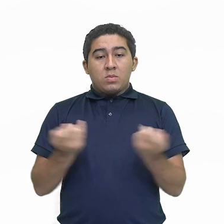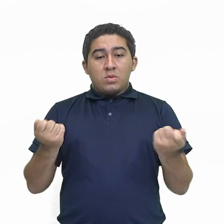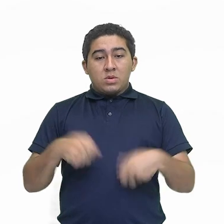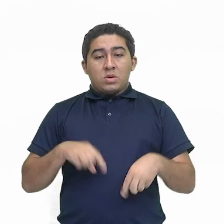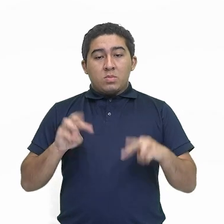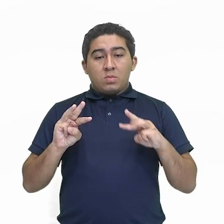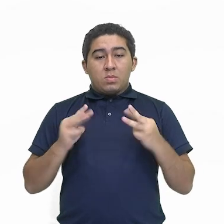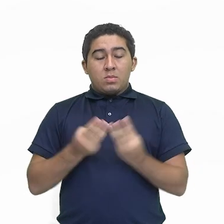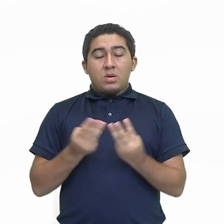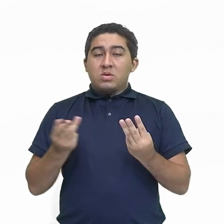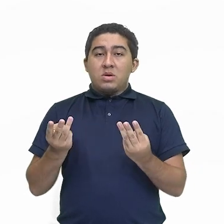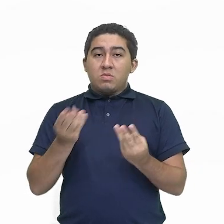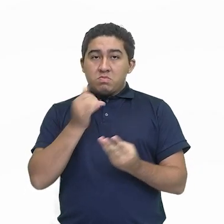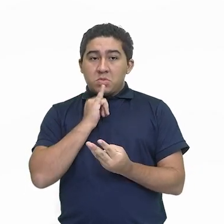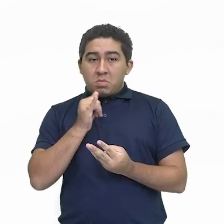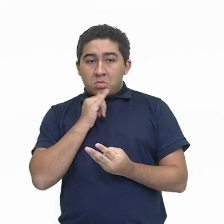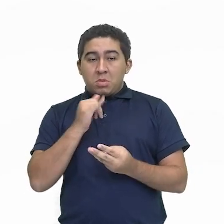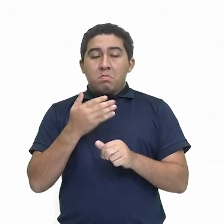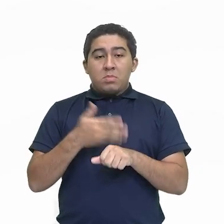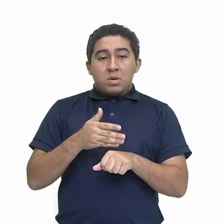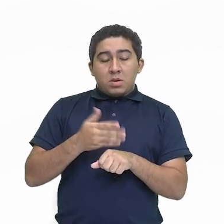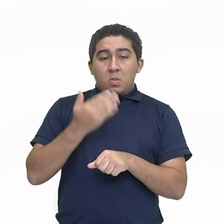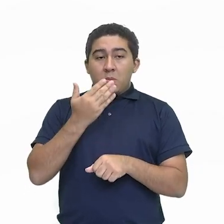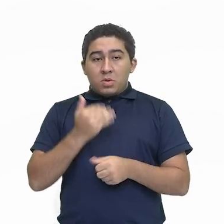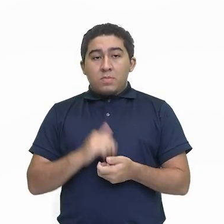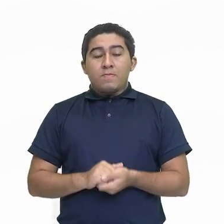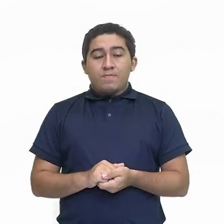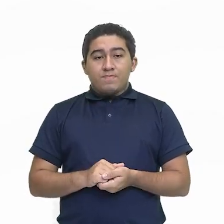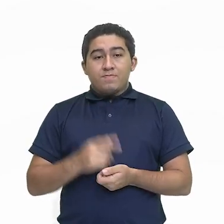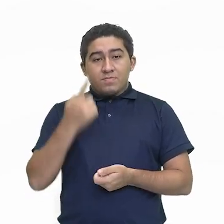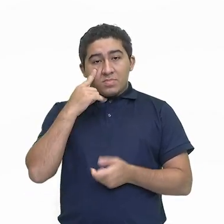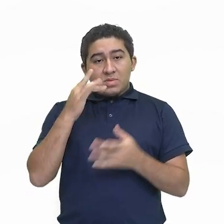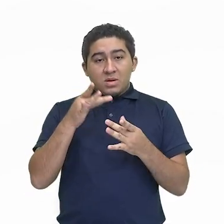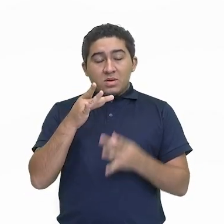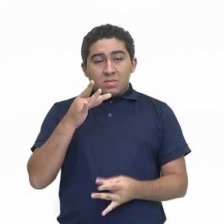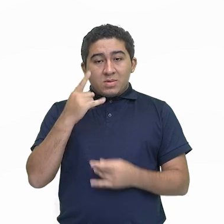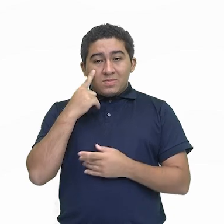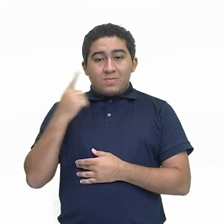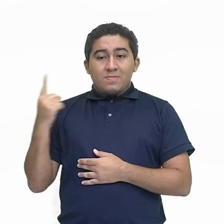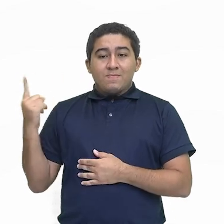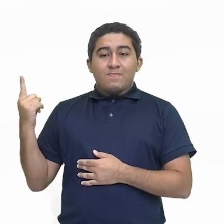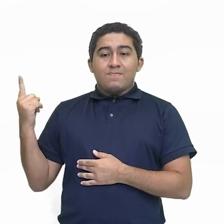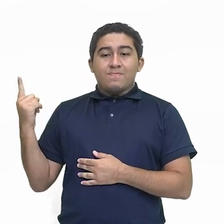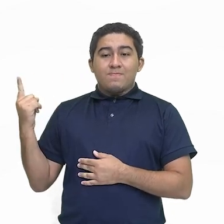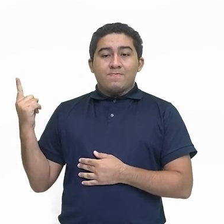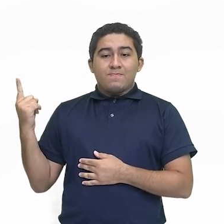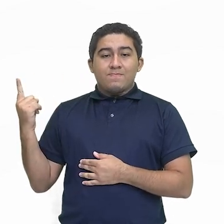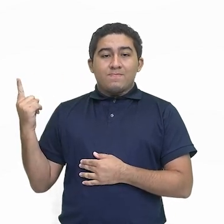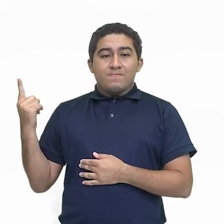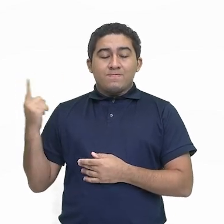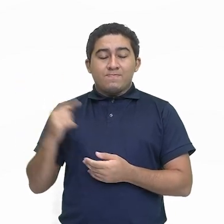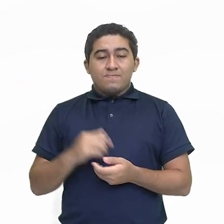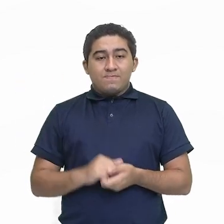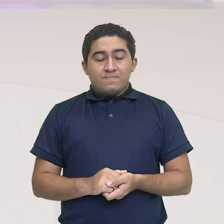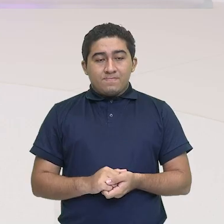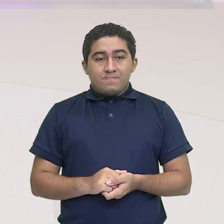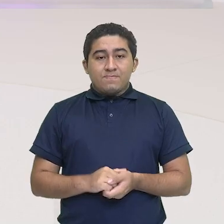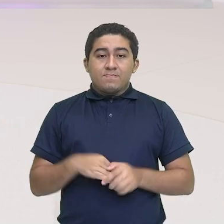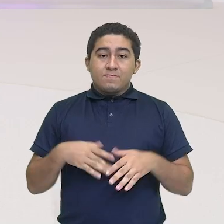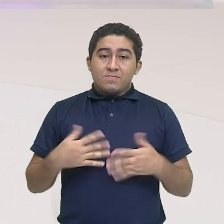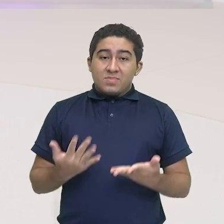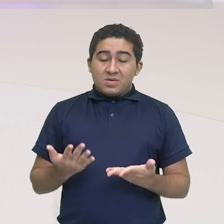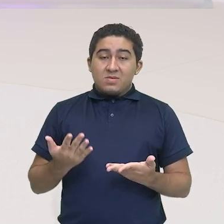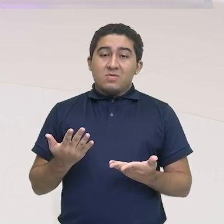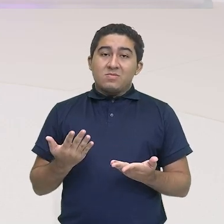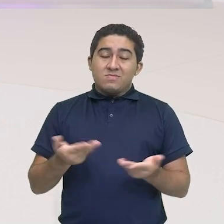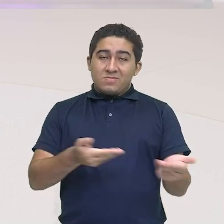práticas alimentares. Acompanhe também o detalhamento, perímetro, área e volume. Então, seja